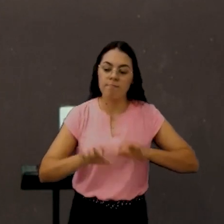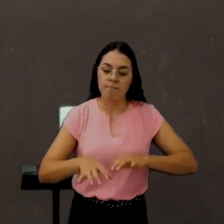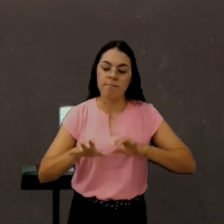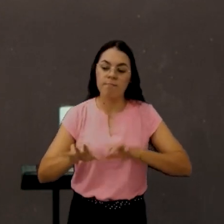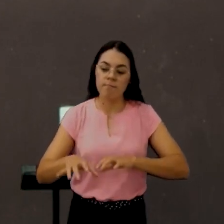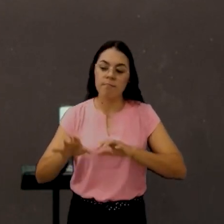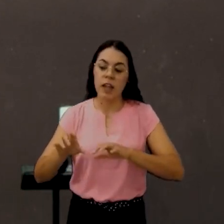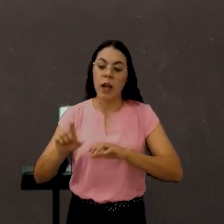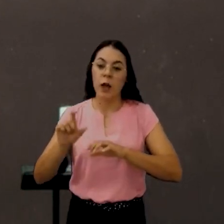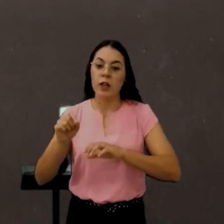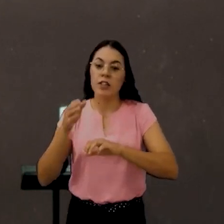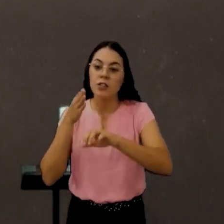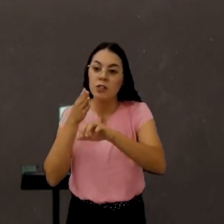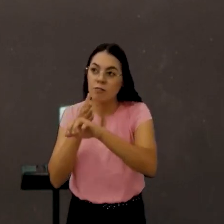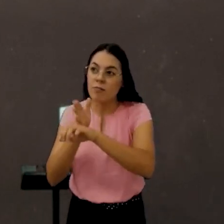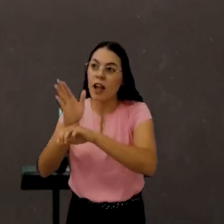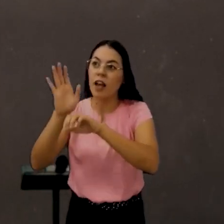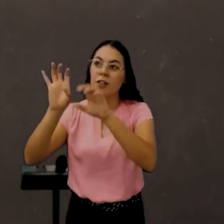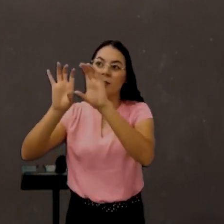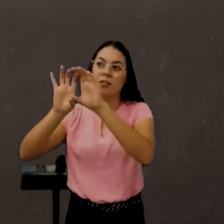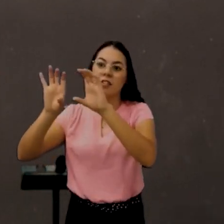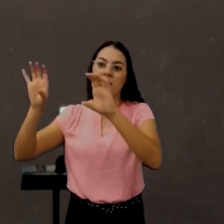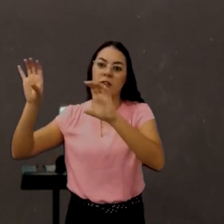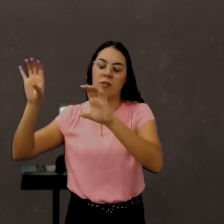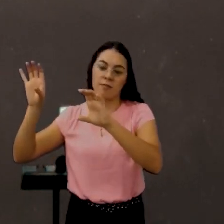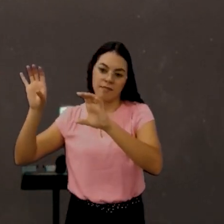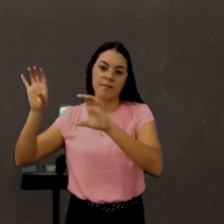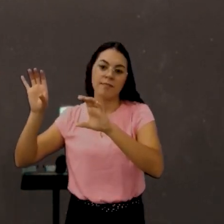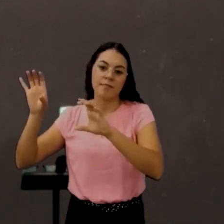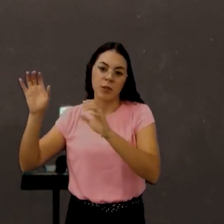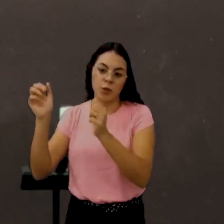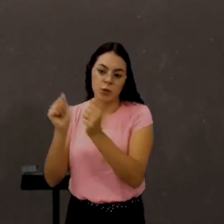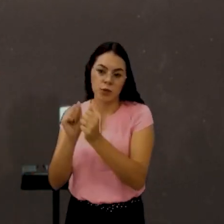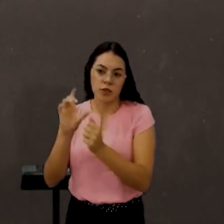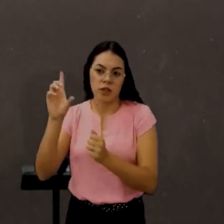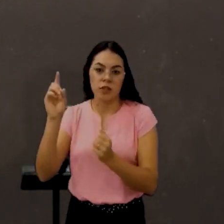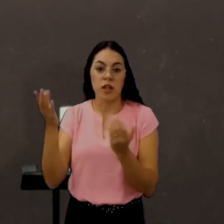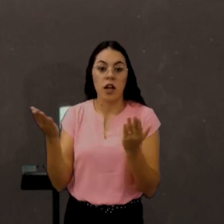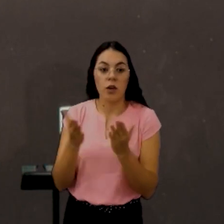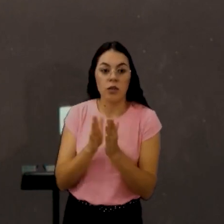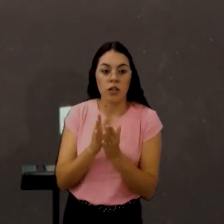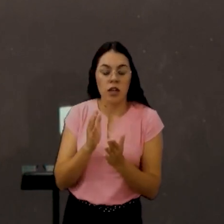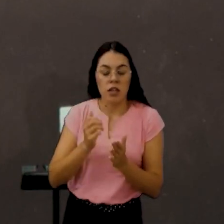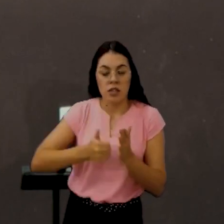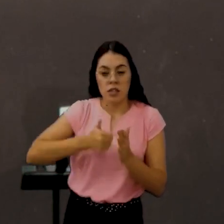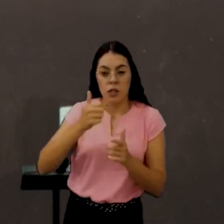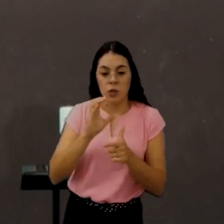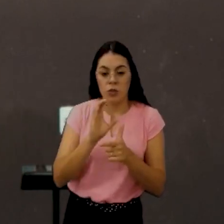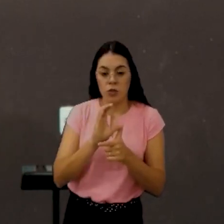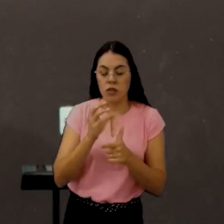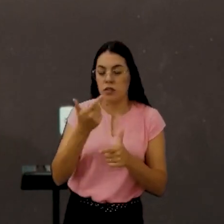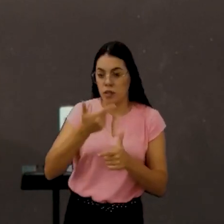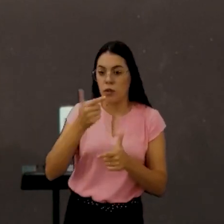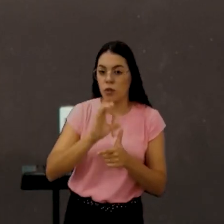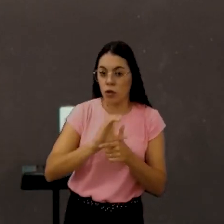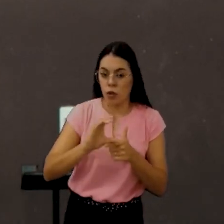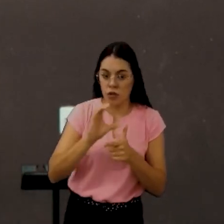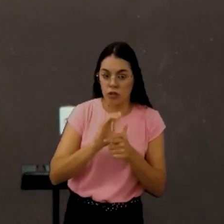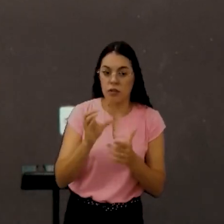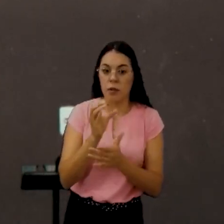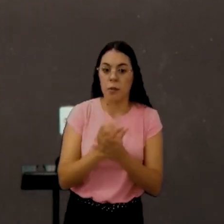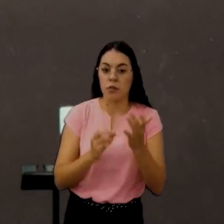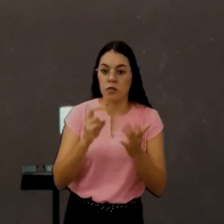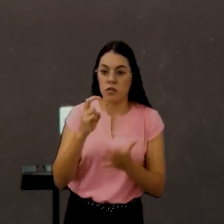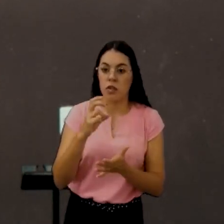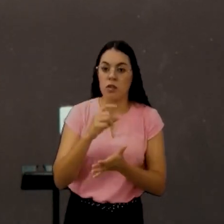é chegarmos à nossa pátria celestial. Então, abra sua Bíblia em 2 Coríntios, capítulo 5, e a gente